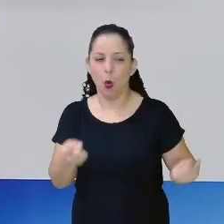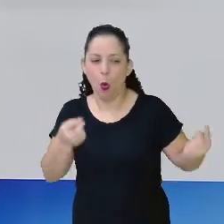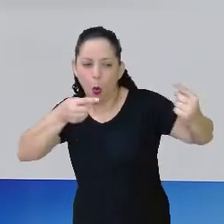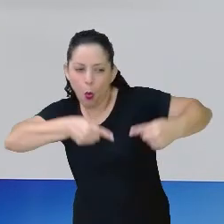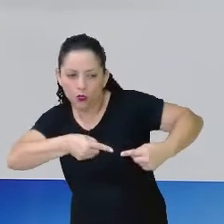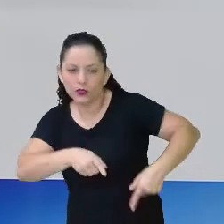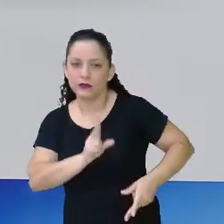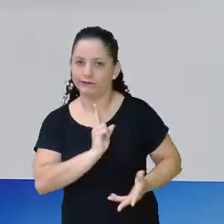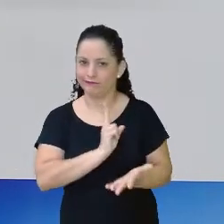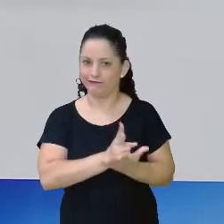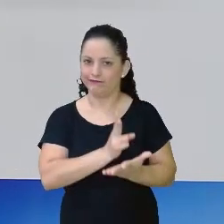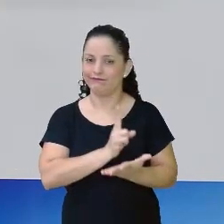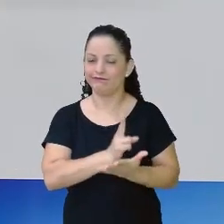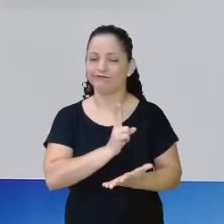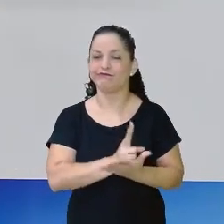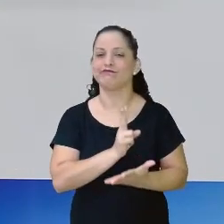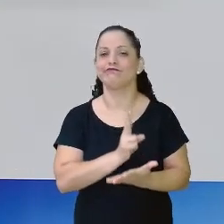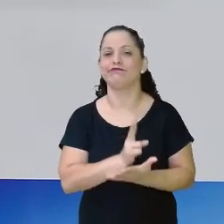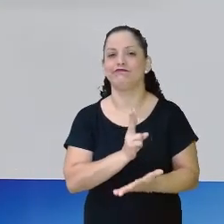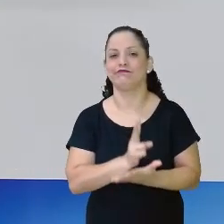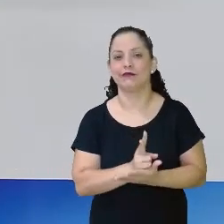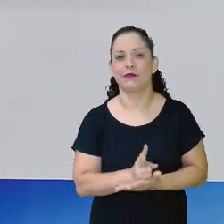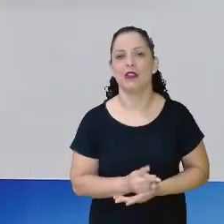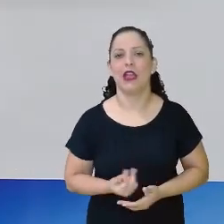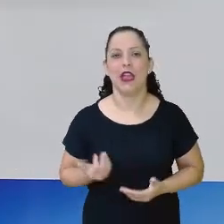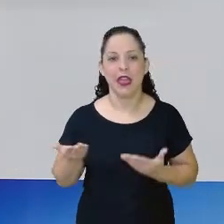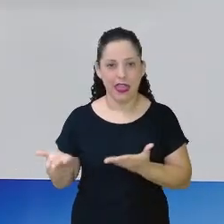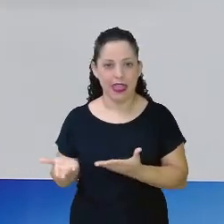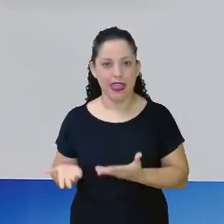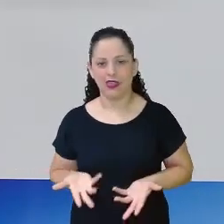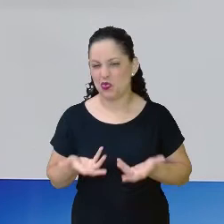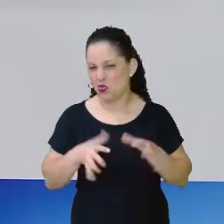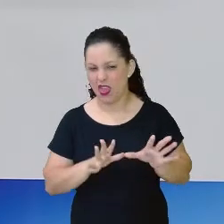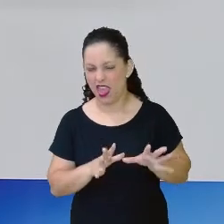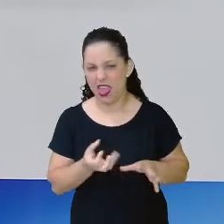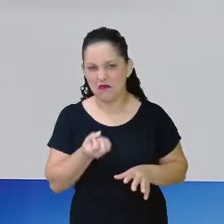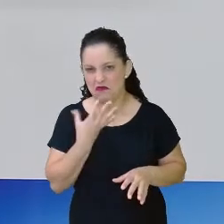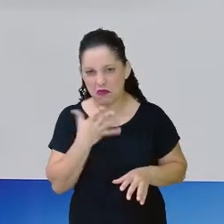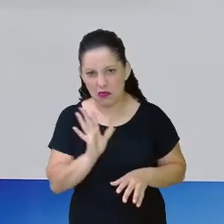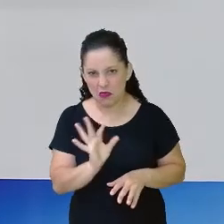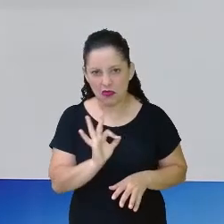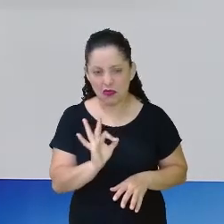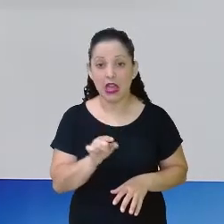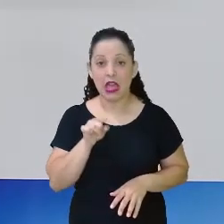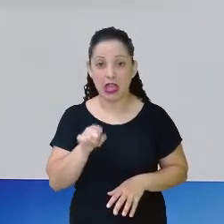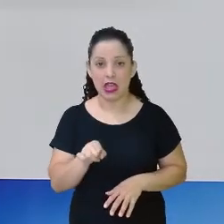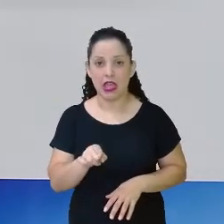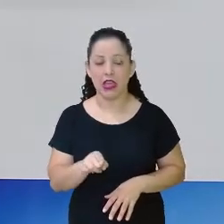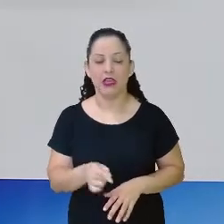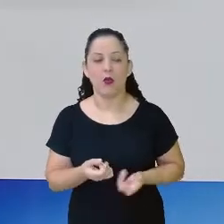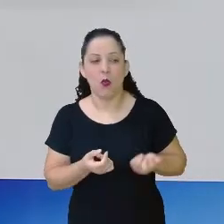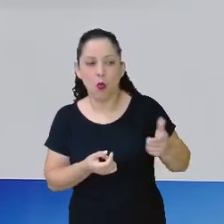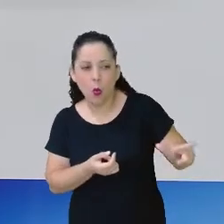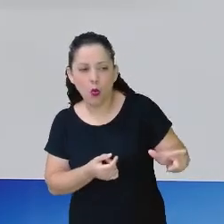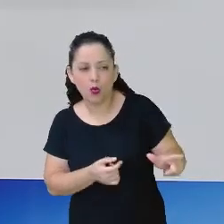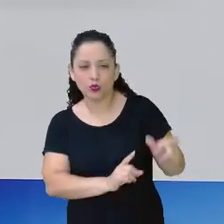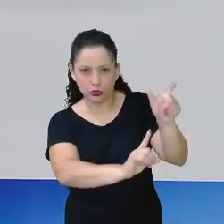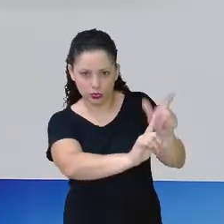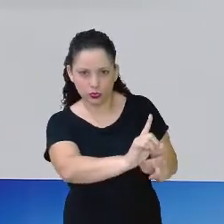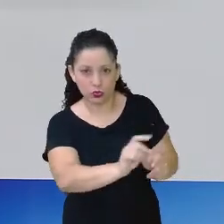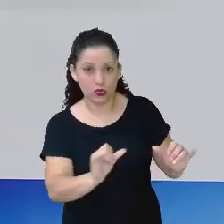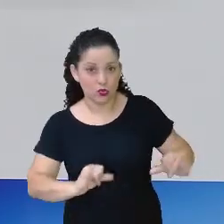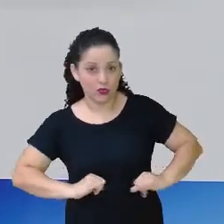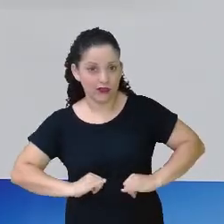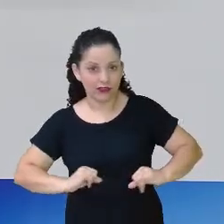não é o protagonista, vai se opor ao bonzinho, ao personagem ali que vai sofrer, pobrezinho, toda a trama.